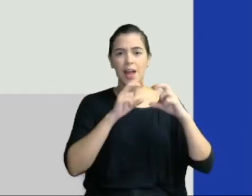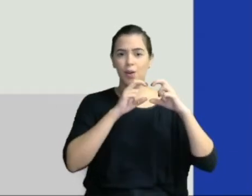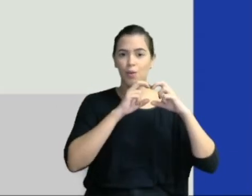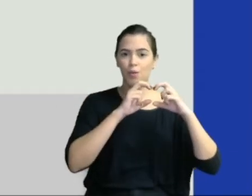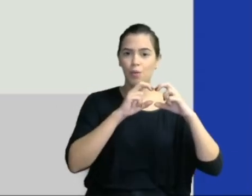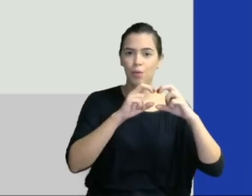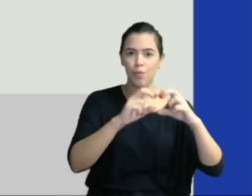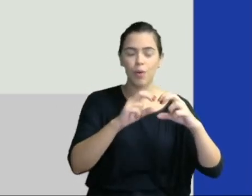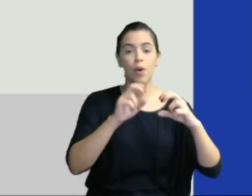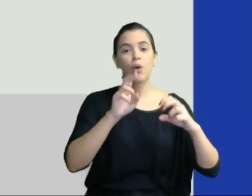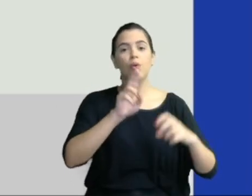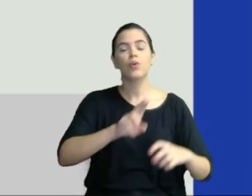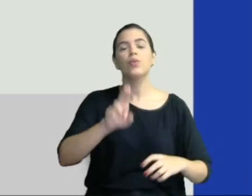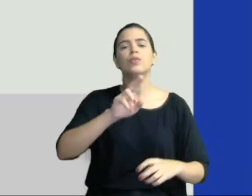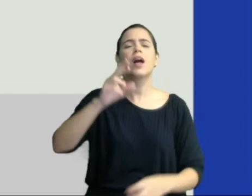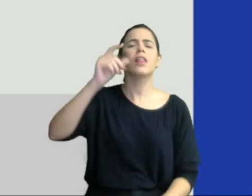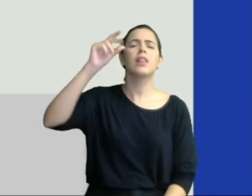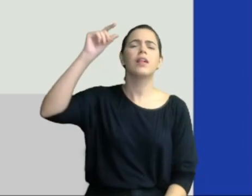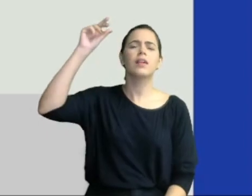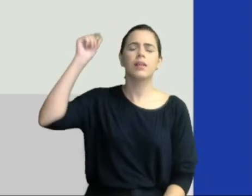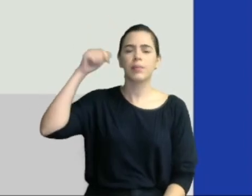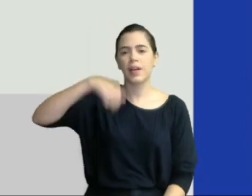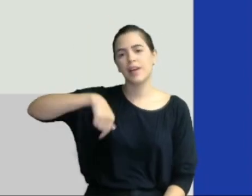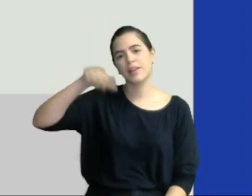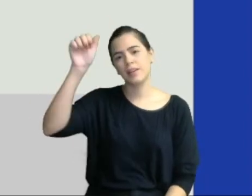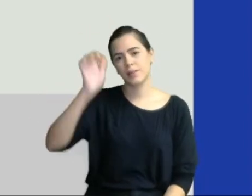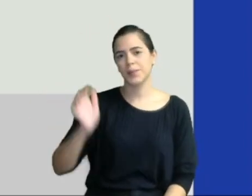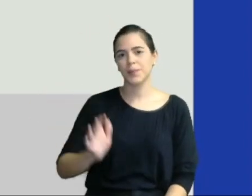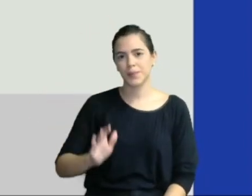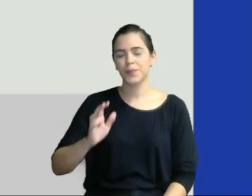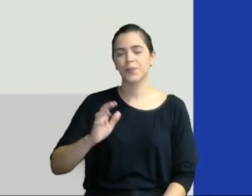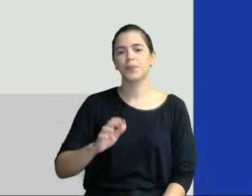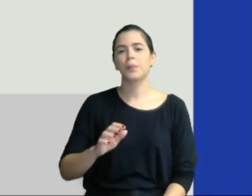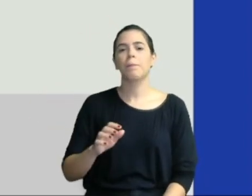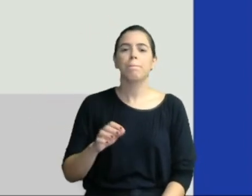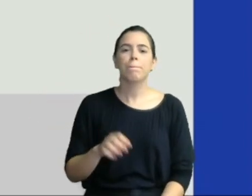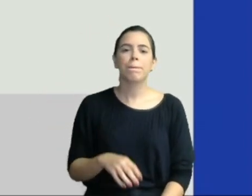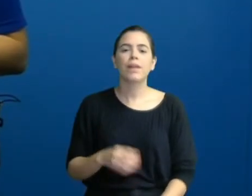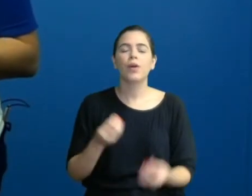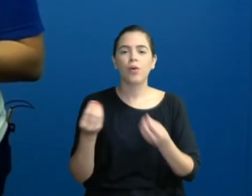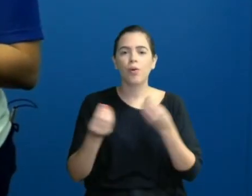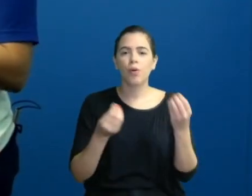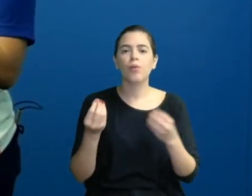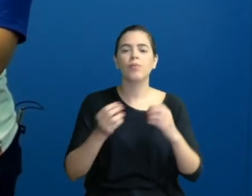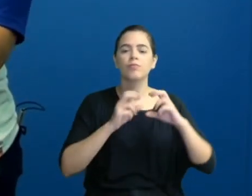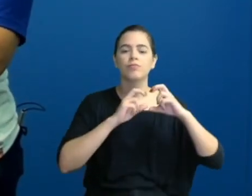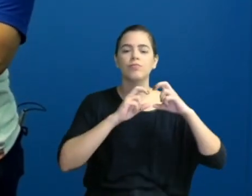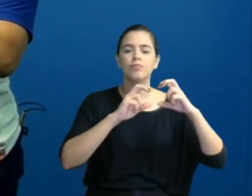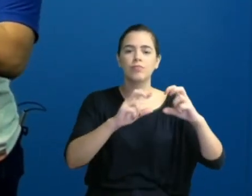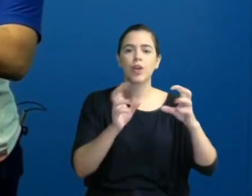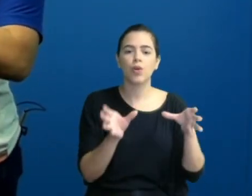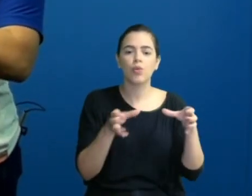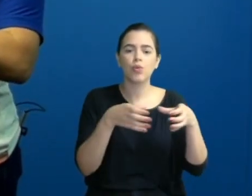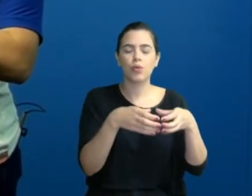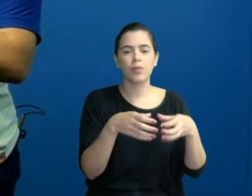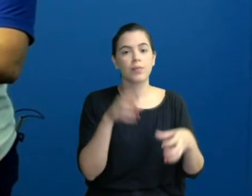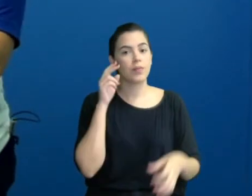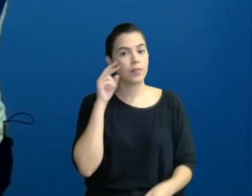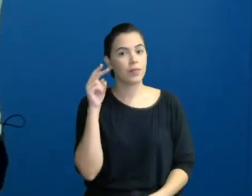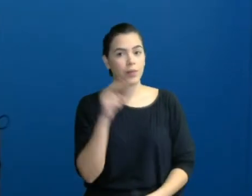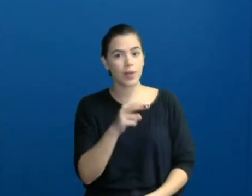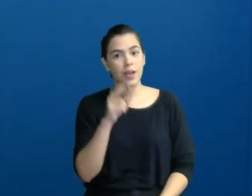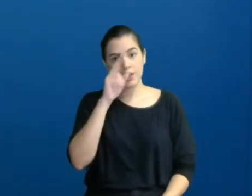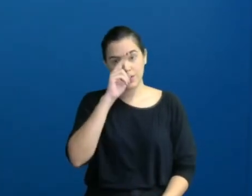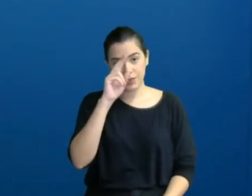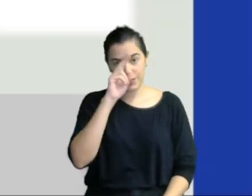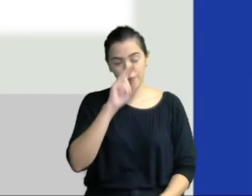de transporte muito utilizado antigamente aqui no Brasil como transporte coletivo. Vamos dar uma olhadinha na história deles,